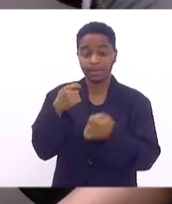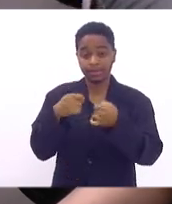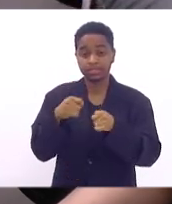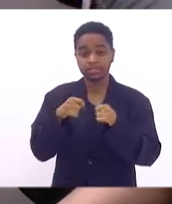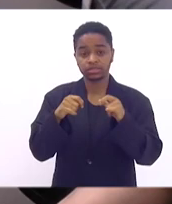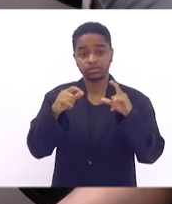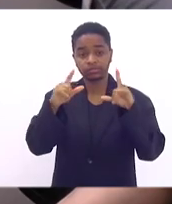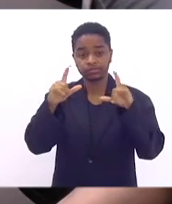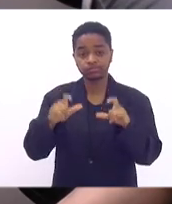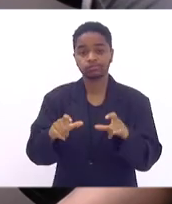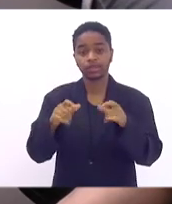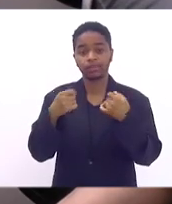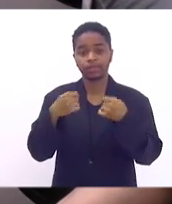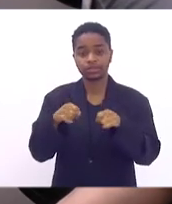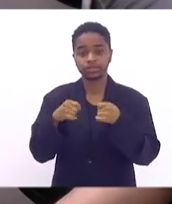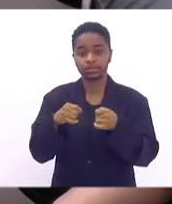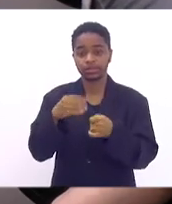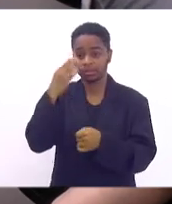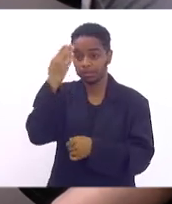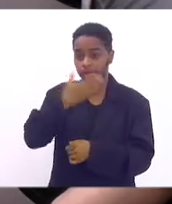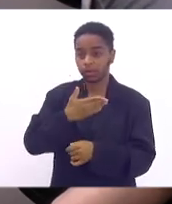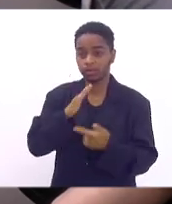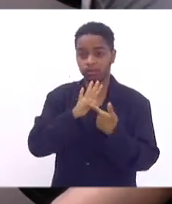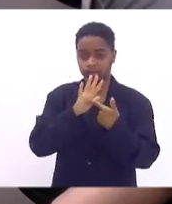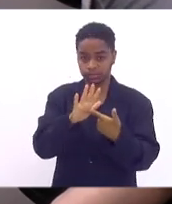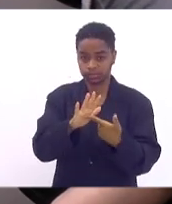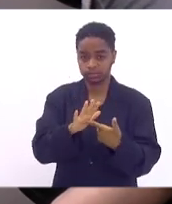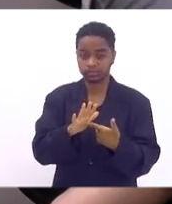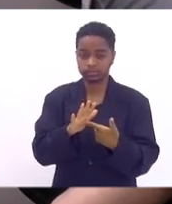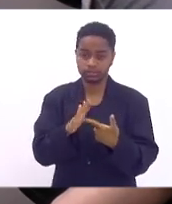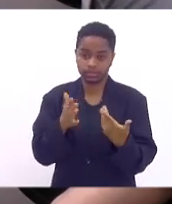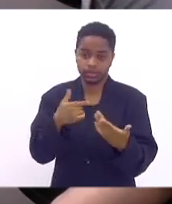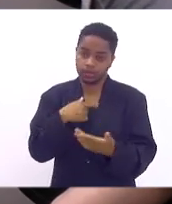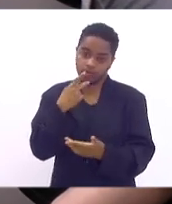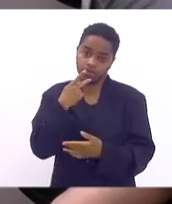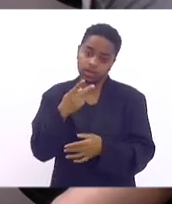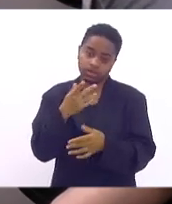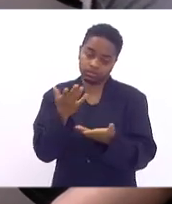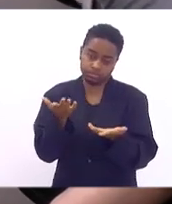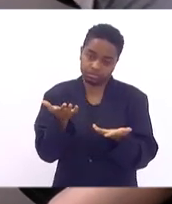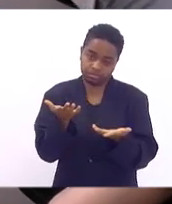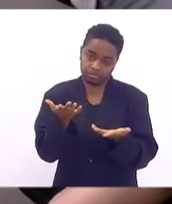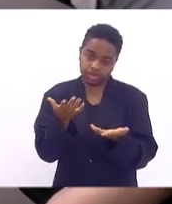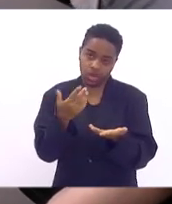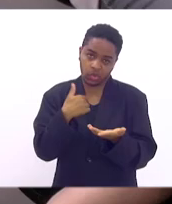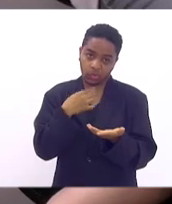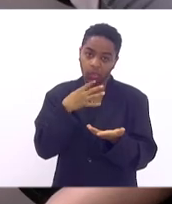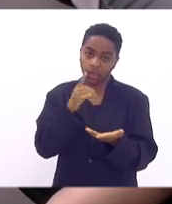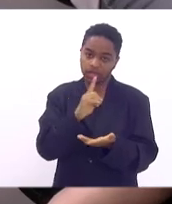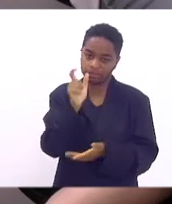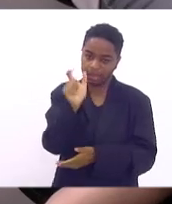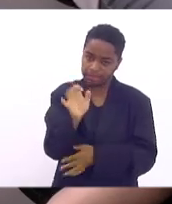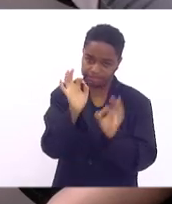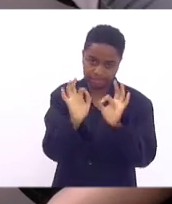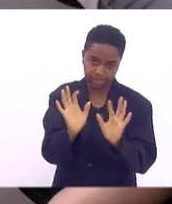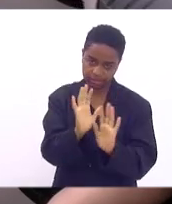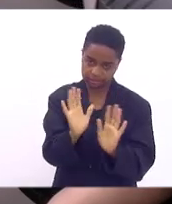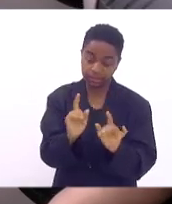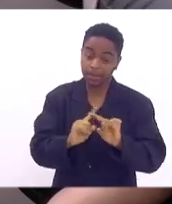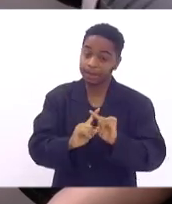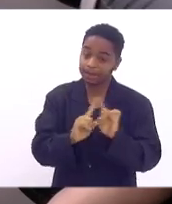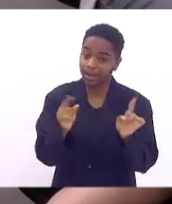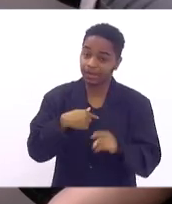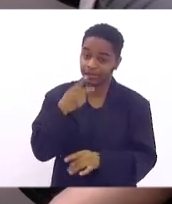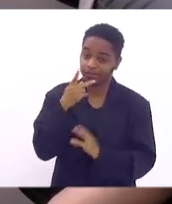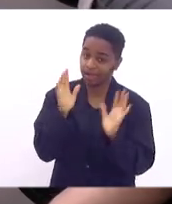da materialidade, seja logo o nome que for, tá? Estou falando aqui na minha ignorância, deixo isso para os meus colegas que